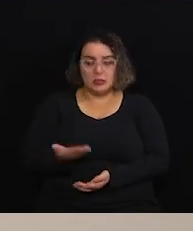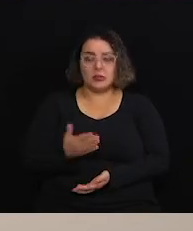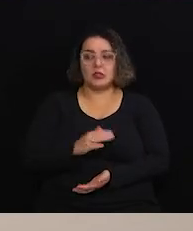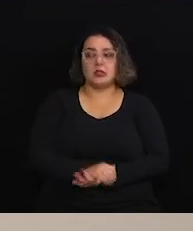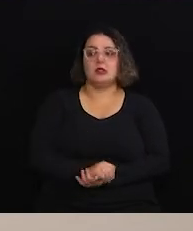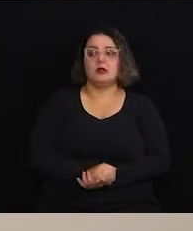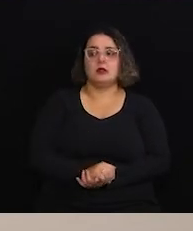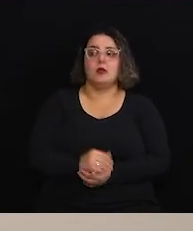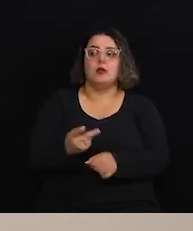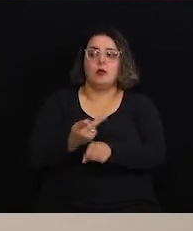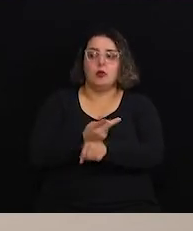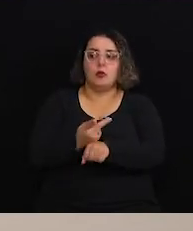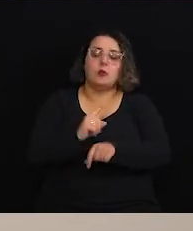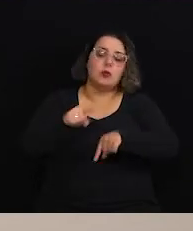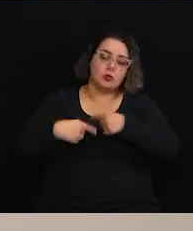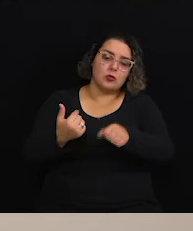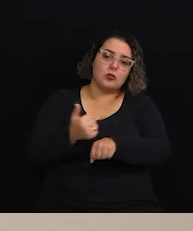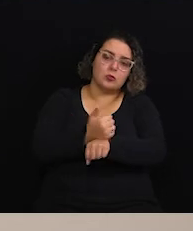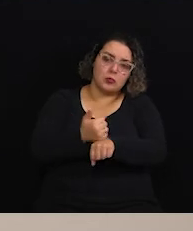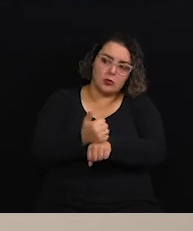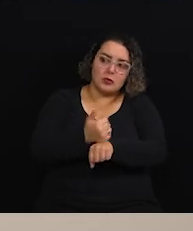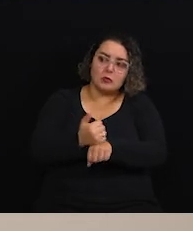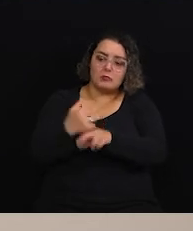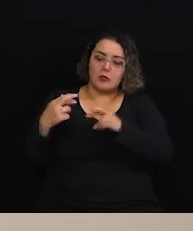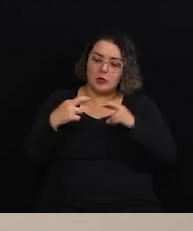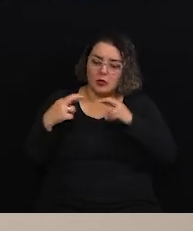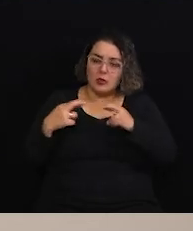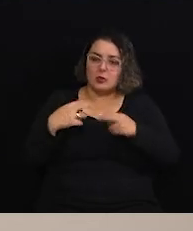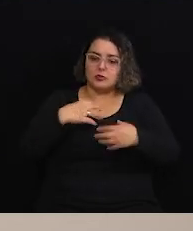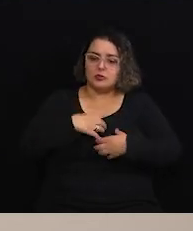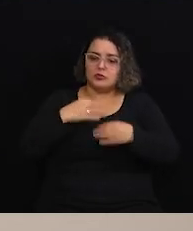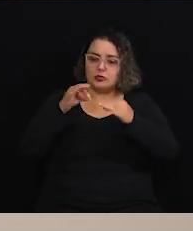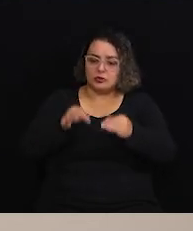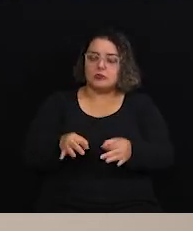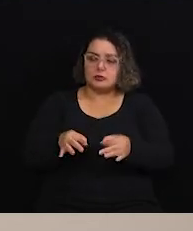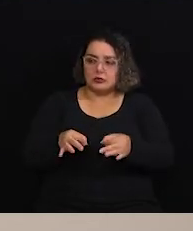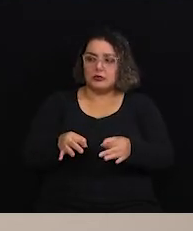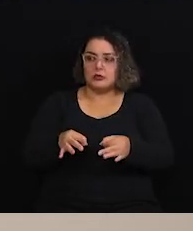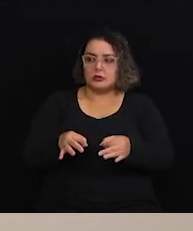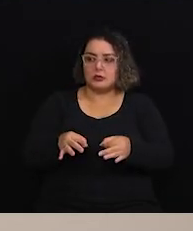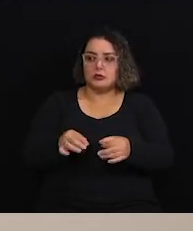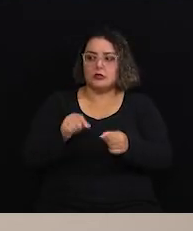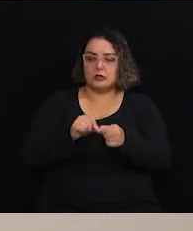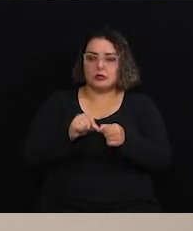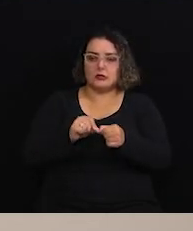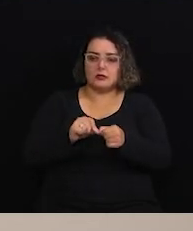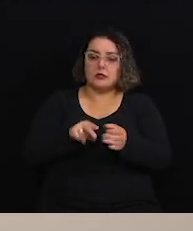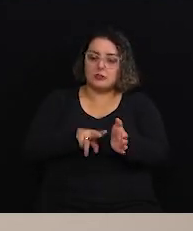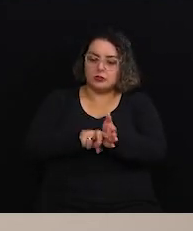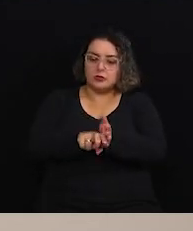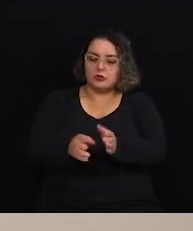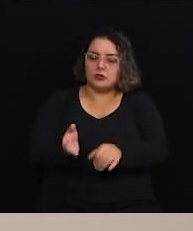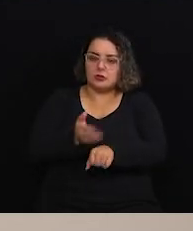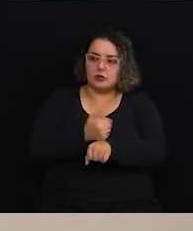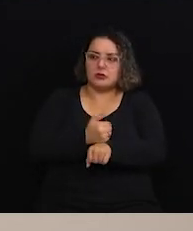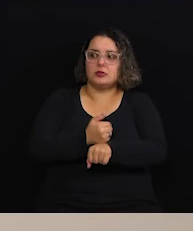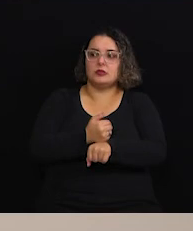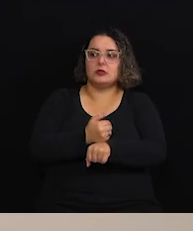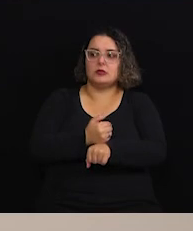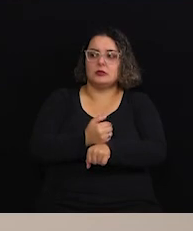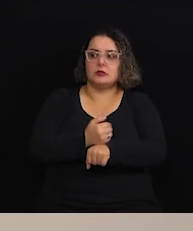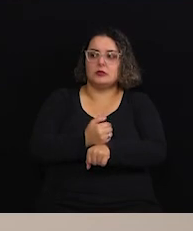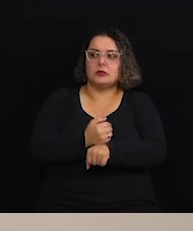negligencia essa queixa dela, que ela procure um outro profissional para estar investigando de uma forma adequada e faça um diagnóstico mais precoce